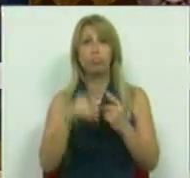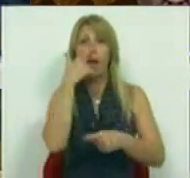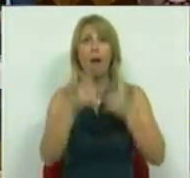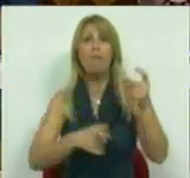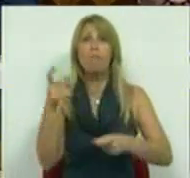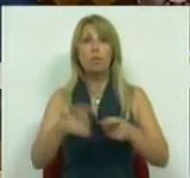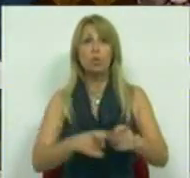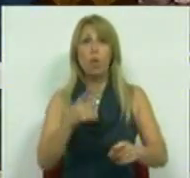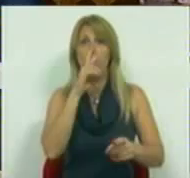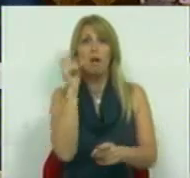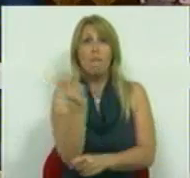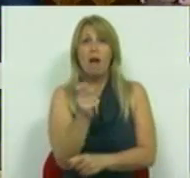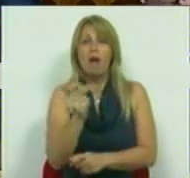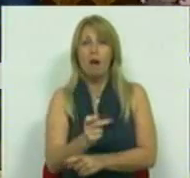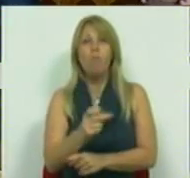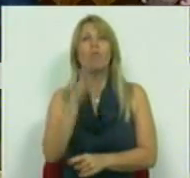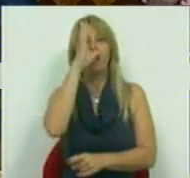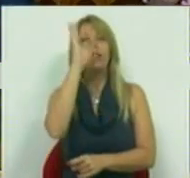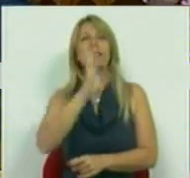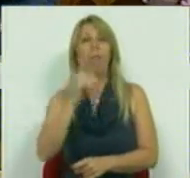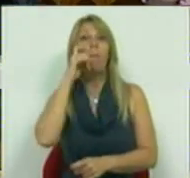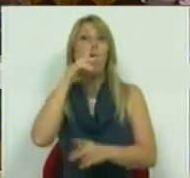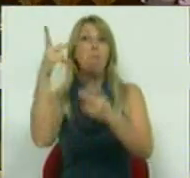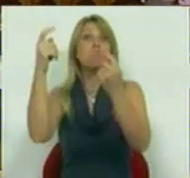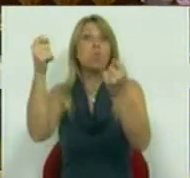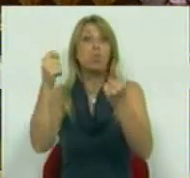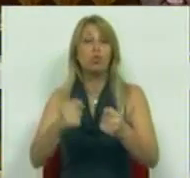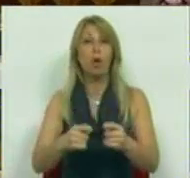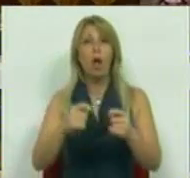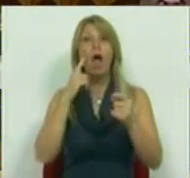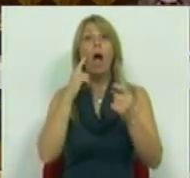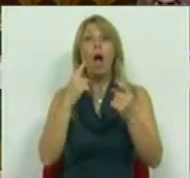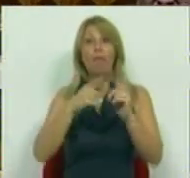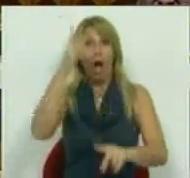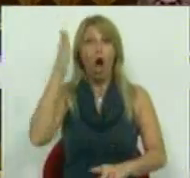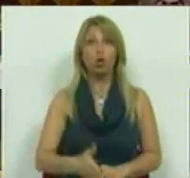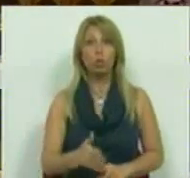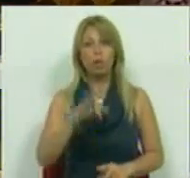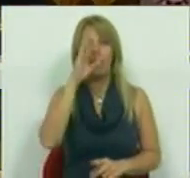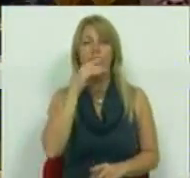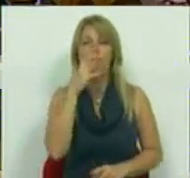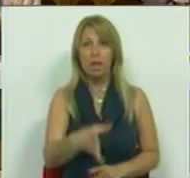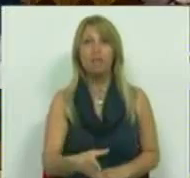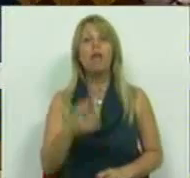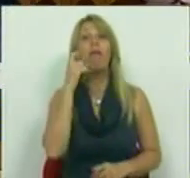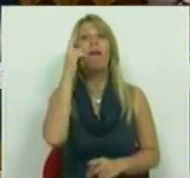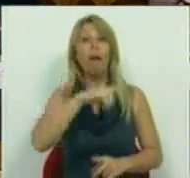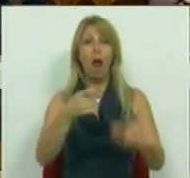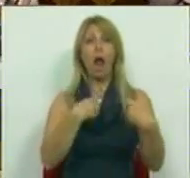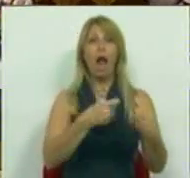Porque já sabemos o que é que os bruxos da austeridade nos dizem. Que quem vive acima das suas possibilidades é aquela